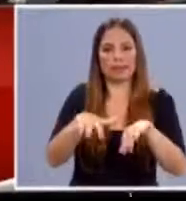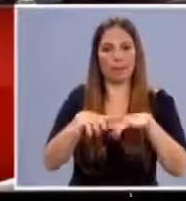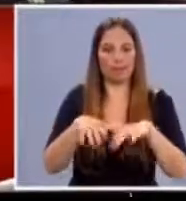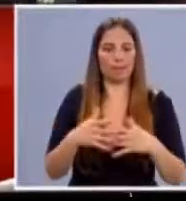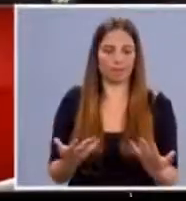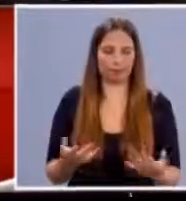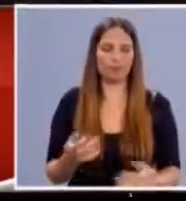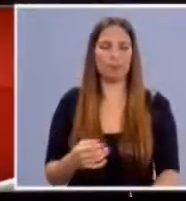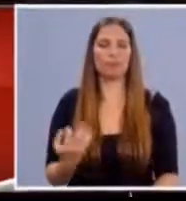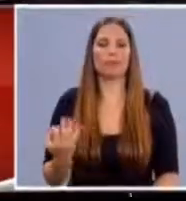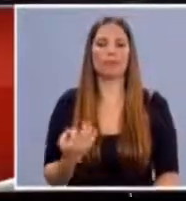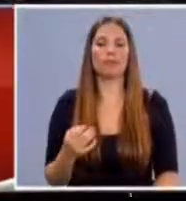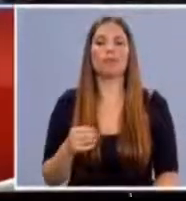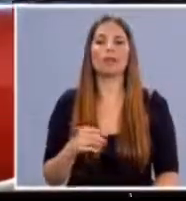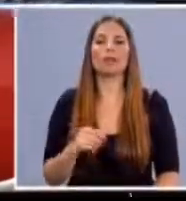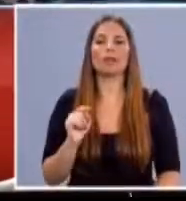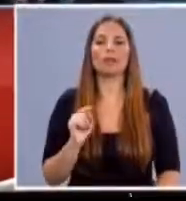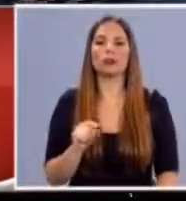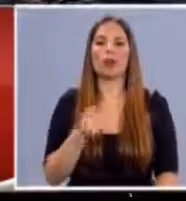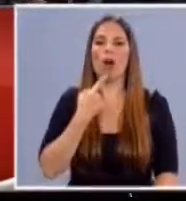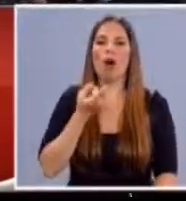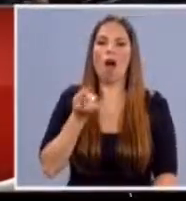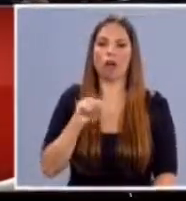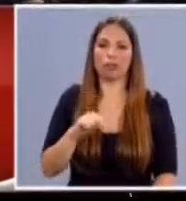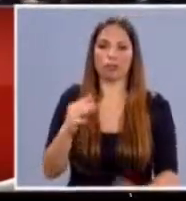será dizer, esta é mais uma nota informativa